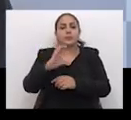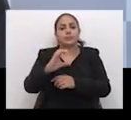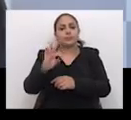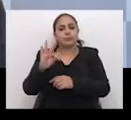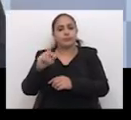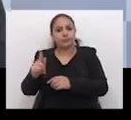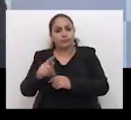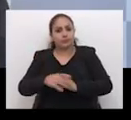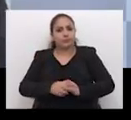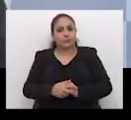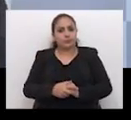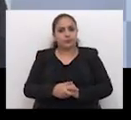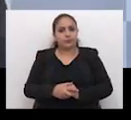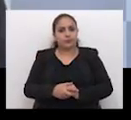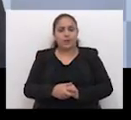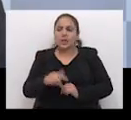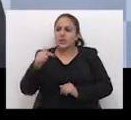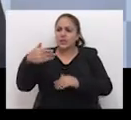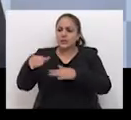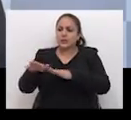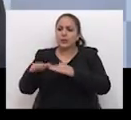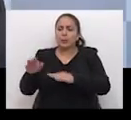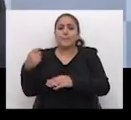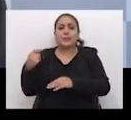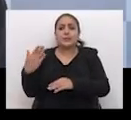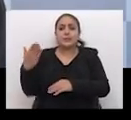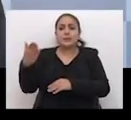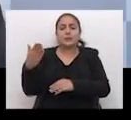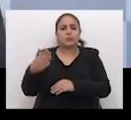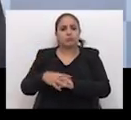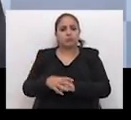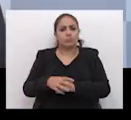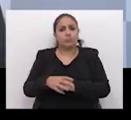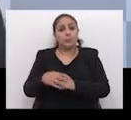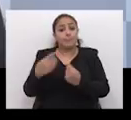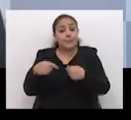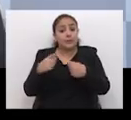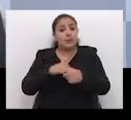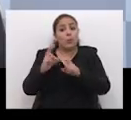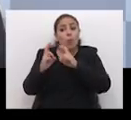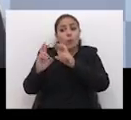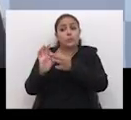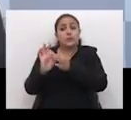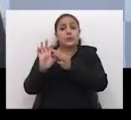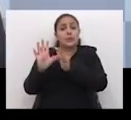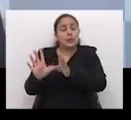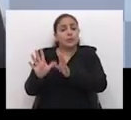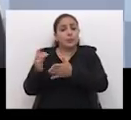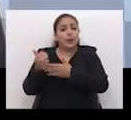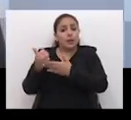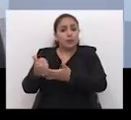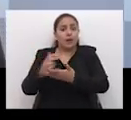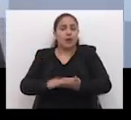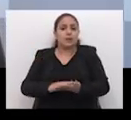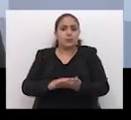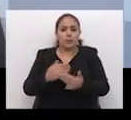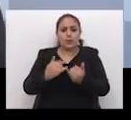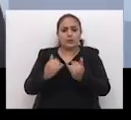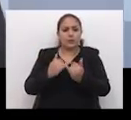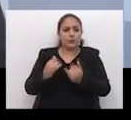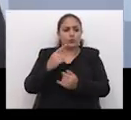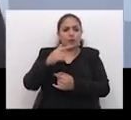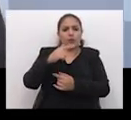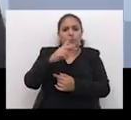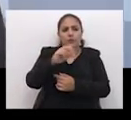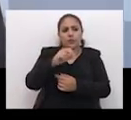num CTG, tempo de 7 de setembro, que precisa levar as crianças para cá. Não custa ter um ônibus para levar nos dias, do dia 20 de setembro